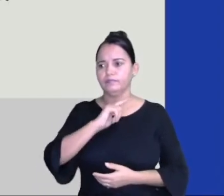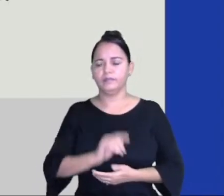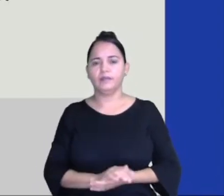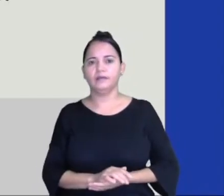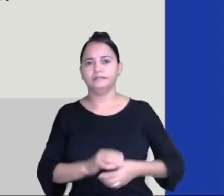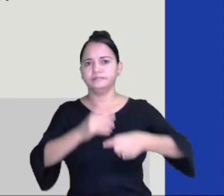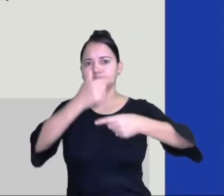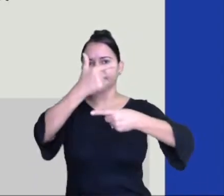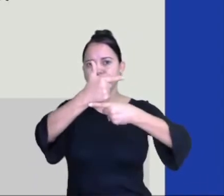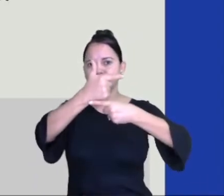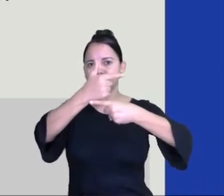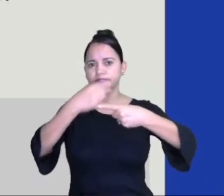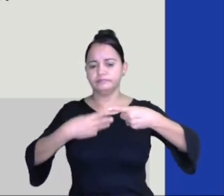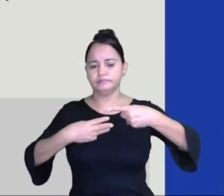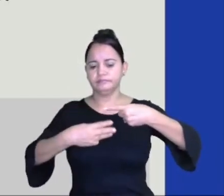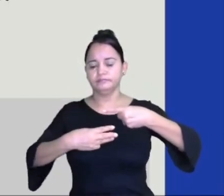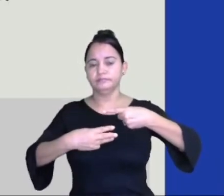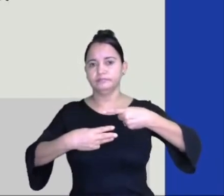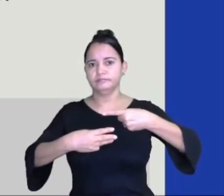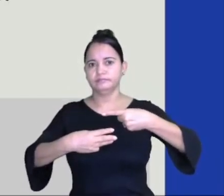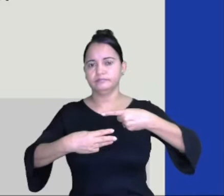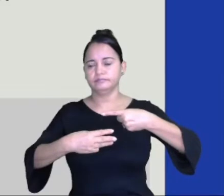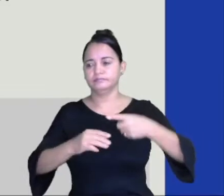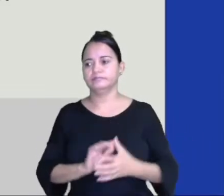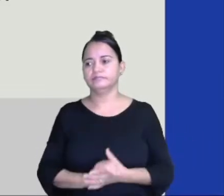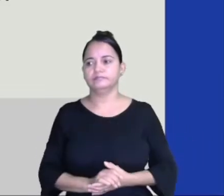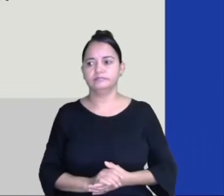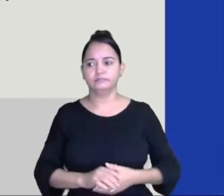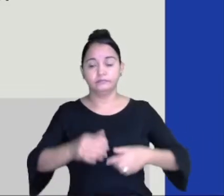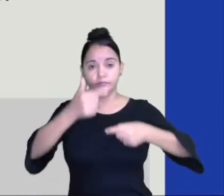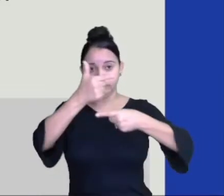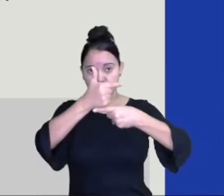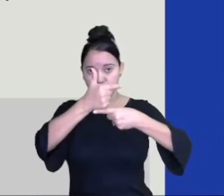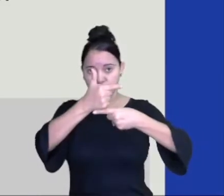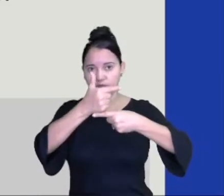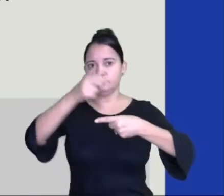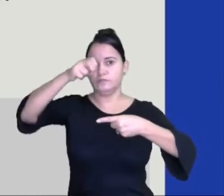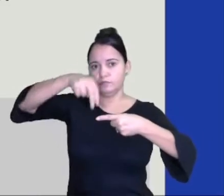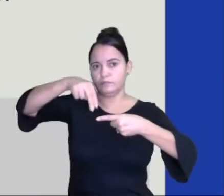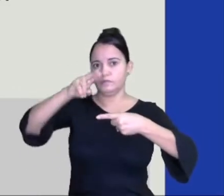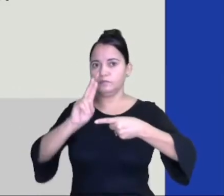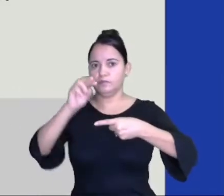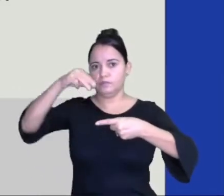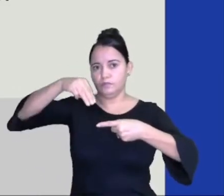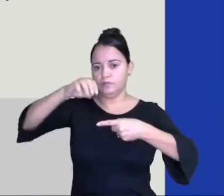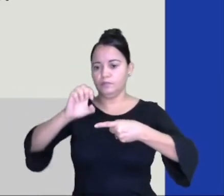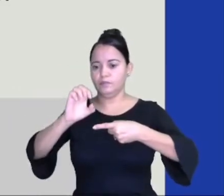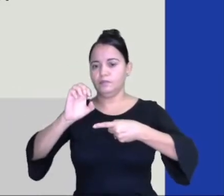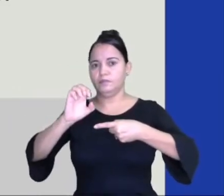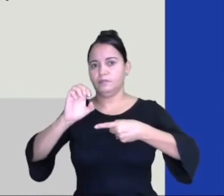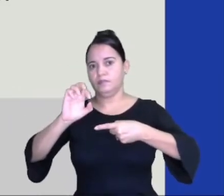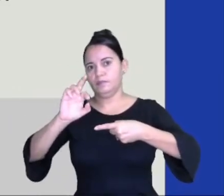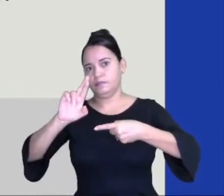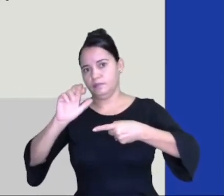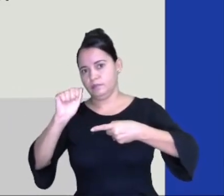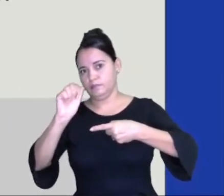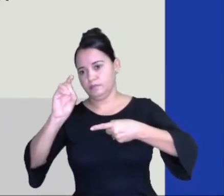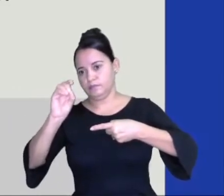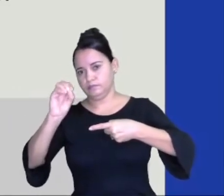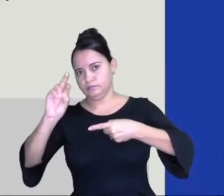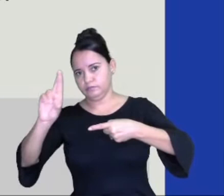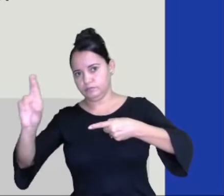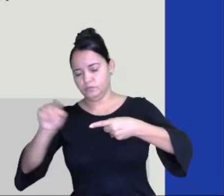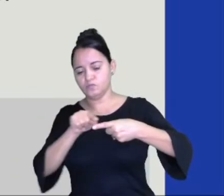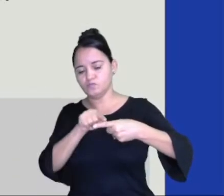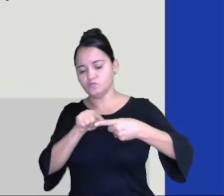Aí representado. O número 2 está indicando que é o numerador. O traço, ele diz que é um traço de fração. Que traço